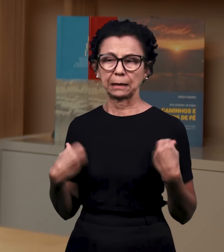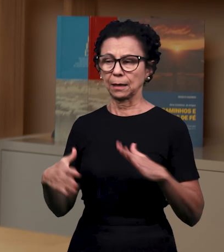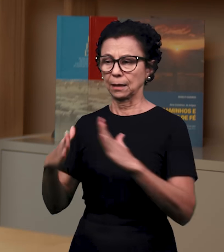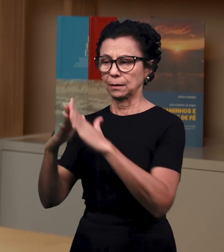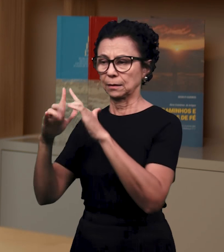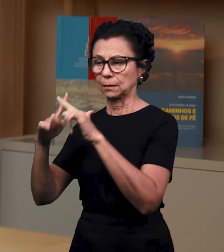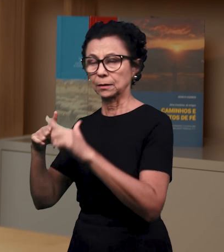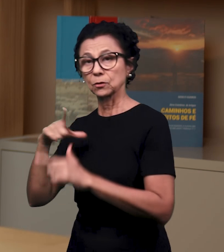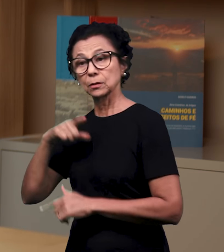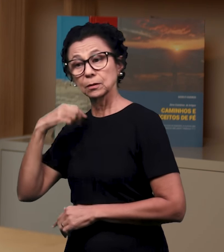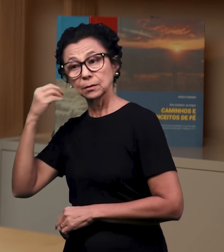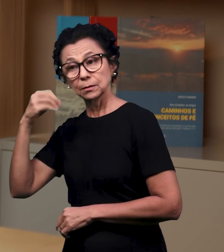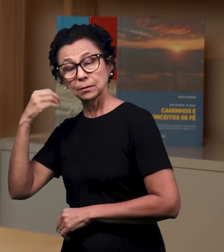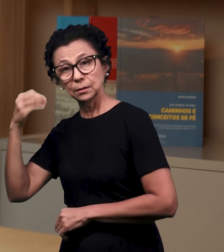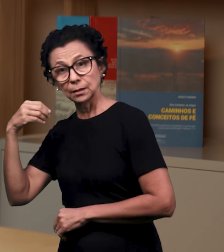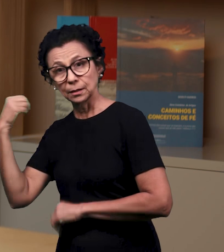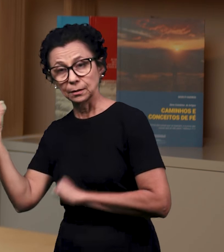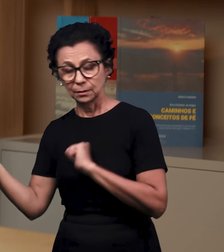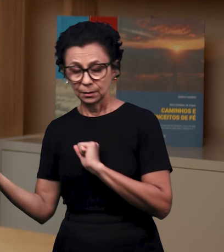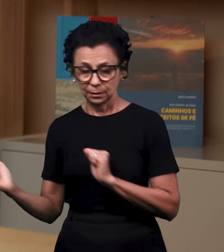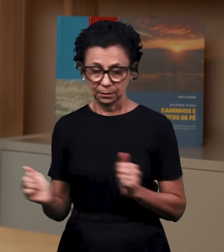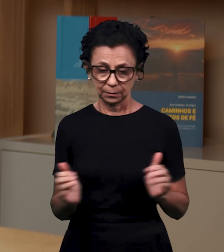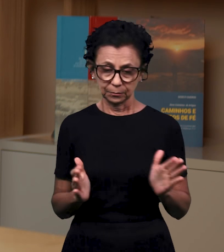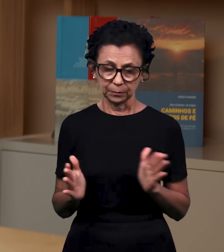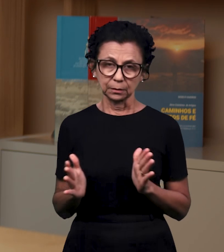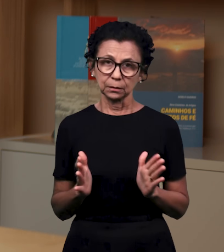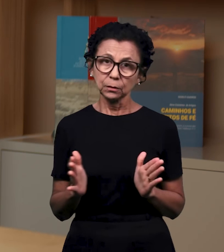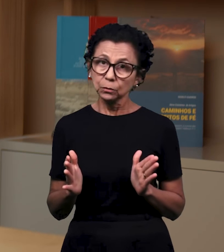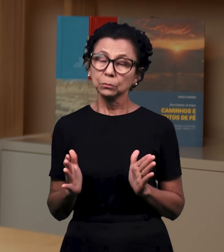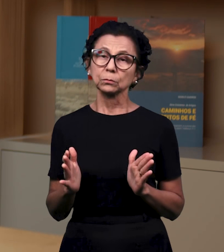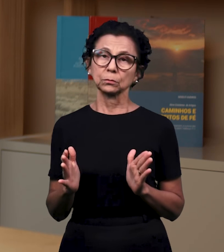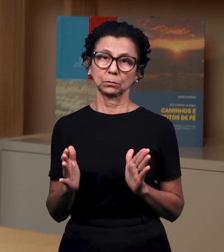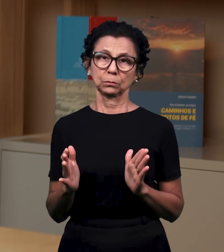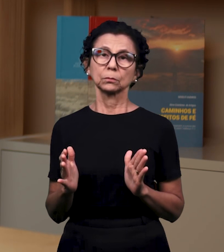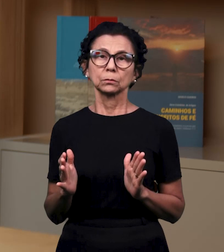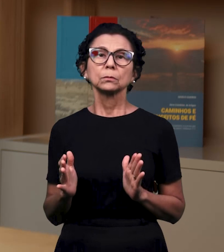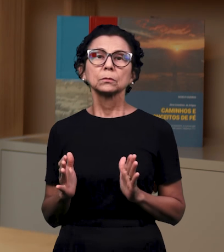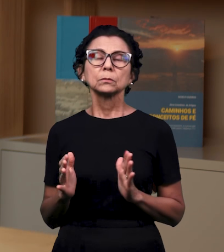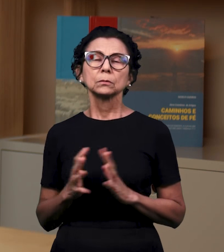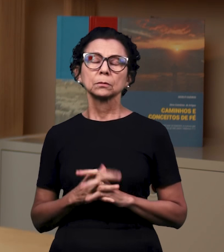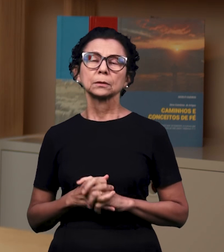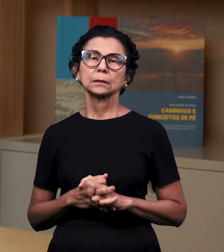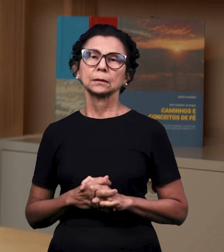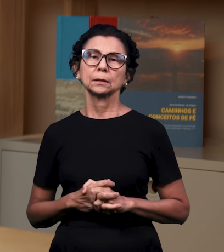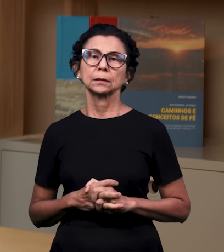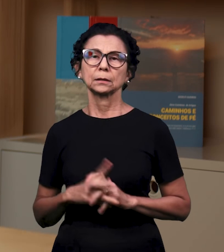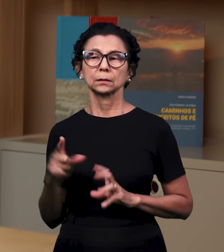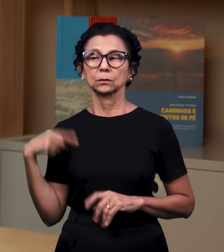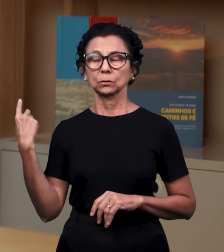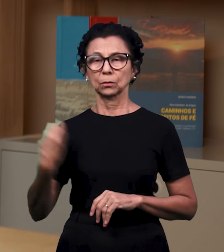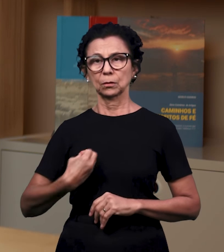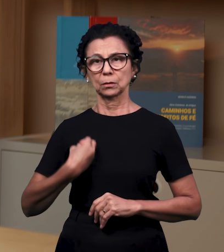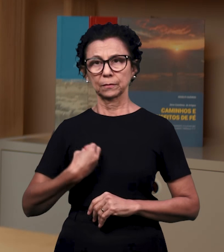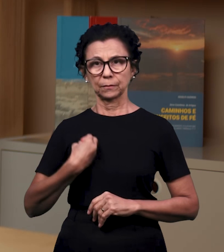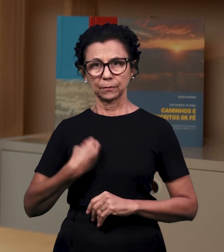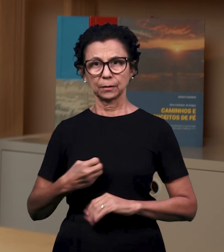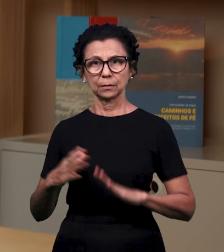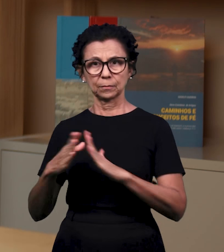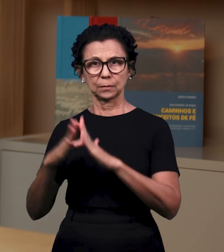neste tempo de existência da igreja, nesse tempo que nós estamos no mundo, que a igreja está aqui